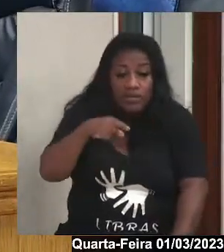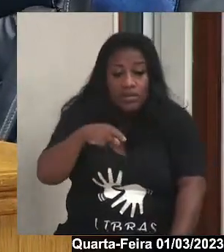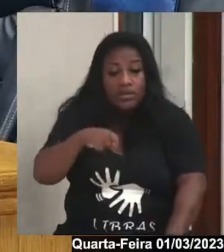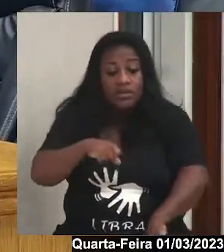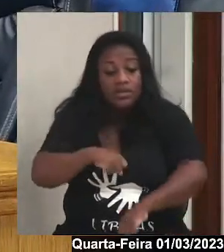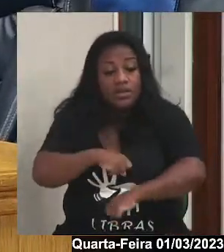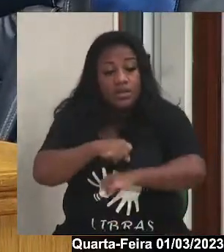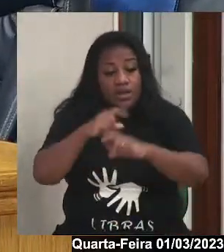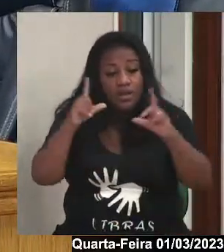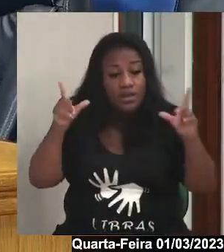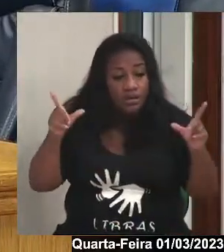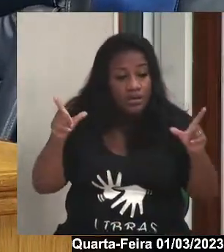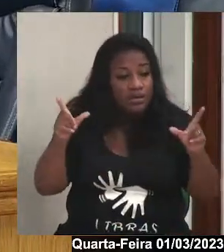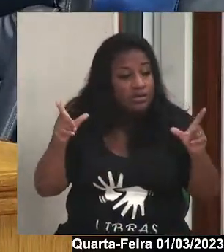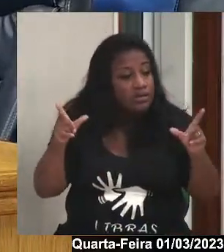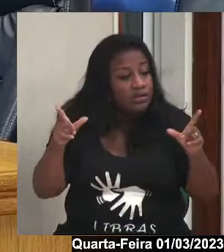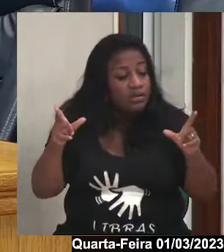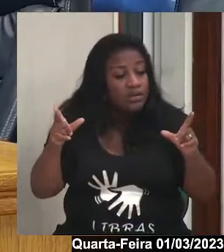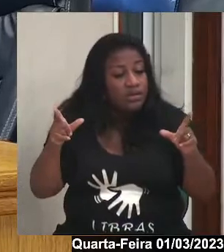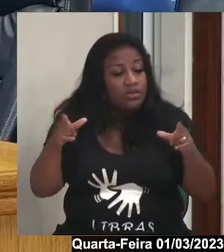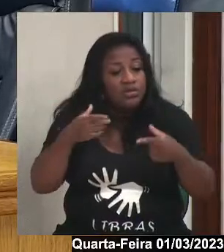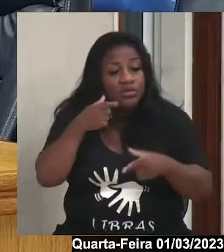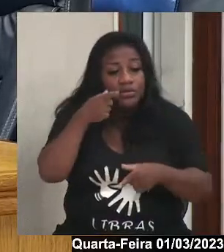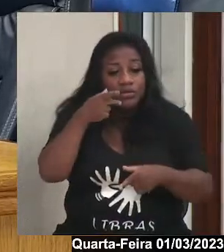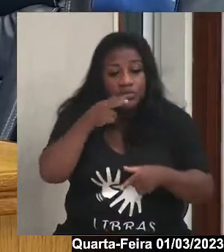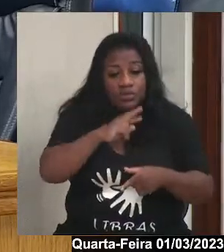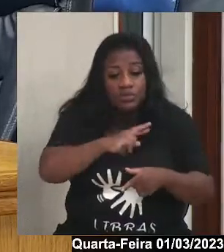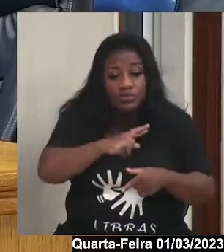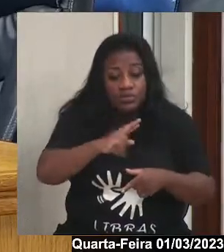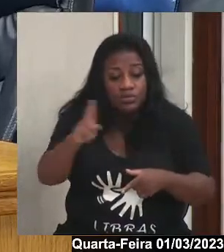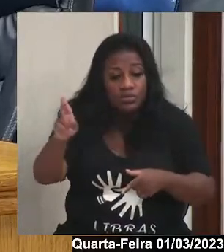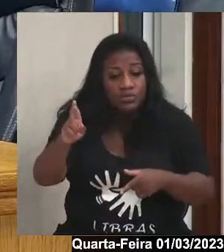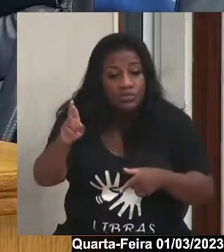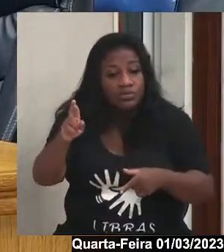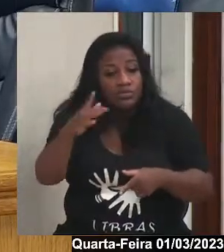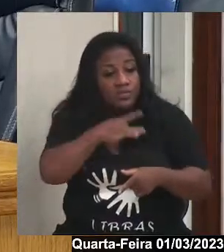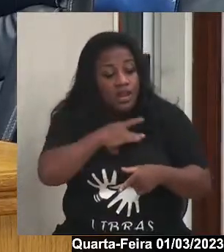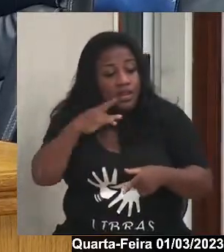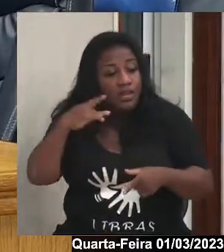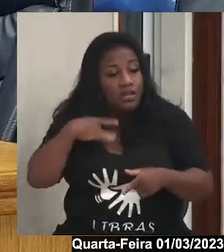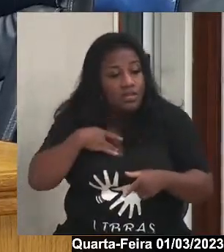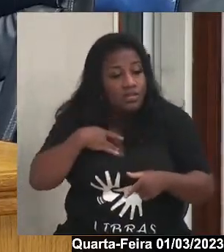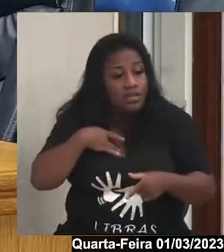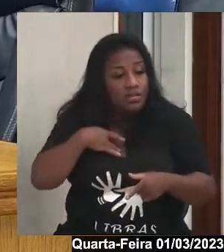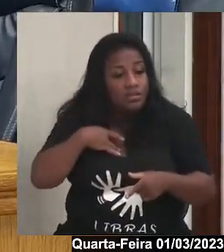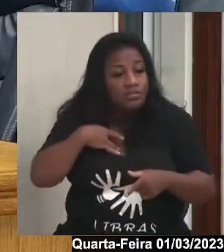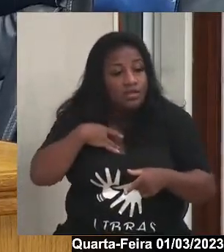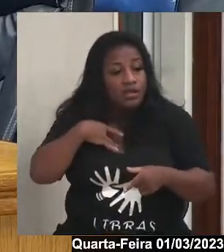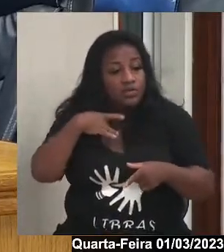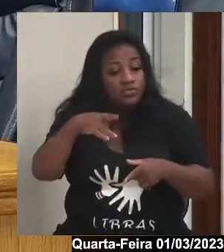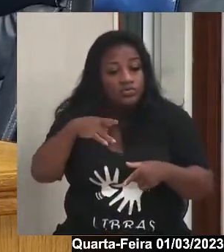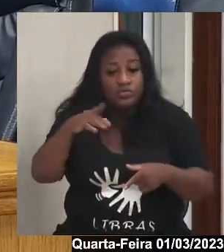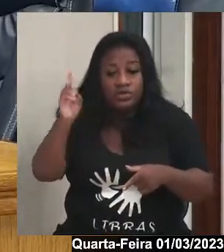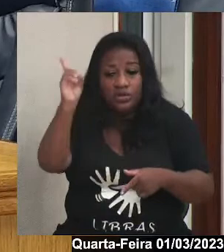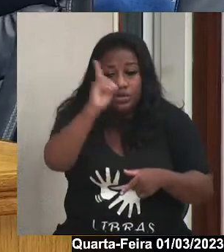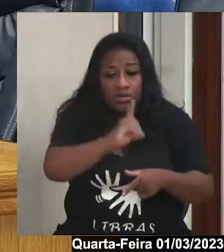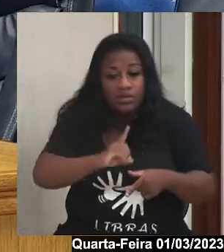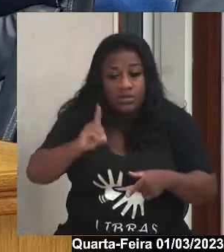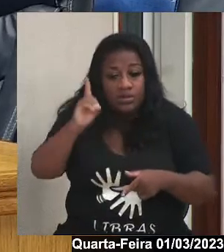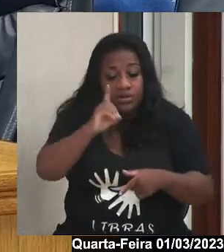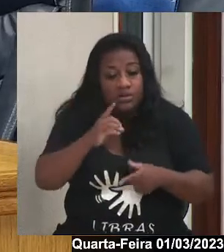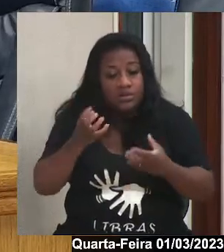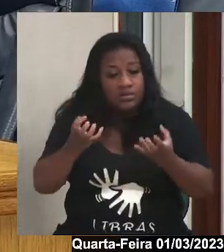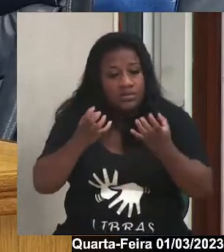cedo, trabalhar, coisa que eu nunca vejo do senhor. Quando o senhor fala da saúde, que é muito fácil fiscalizar no domingo,